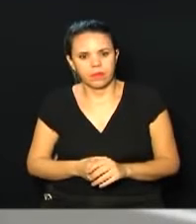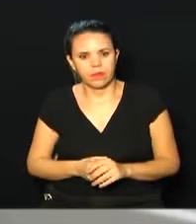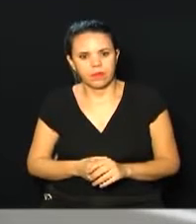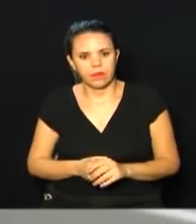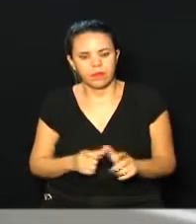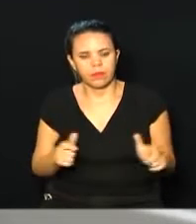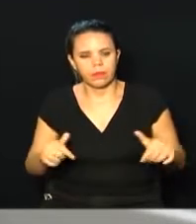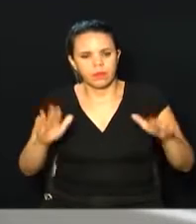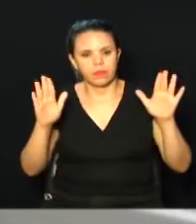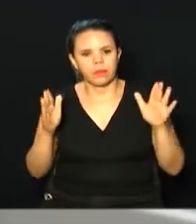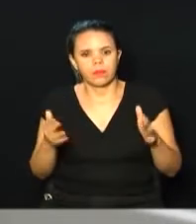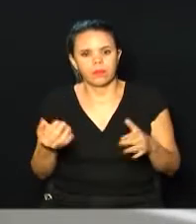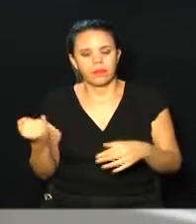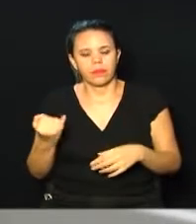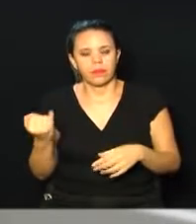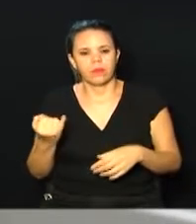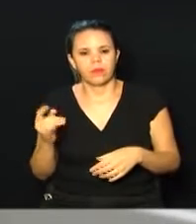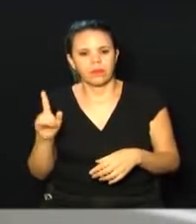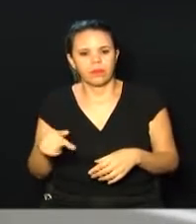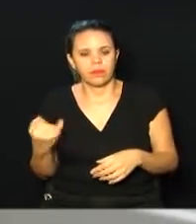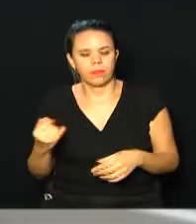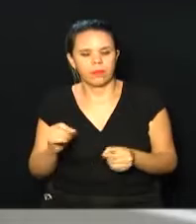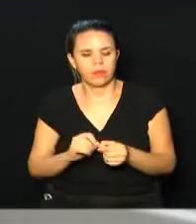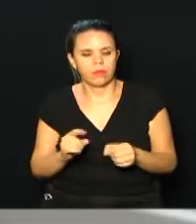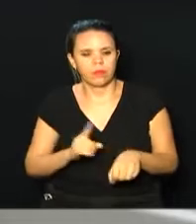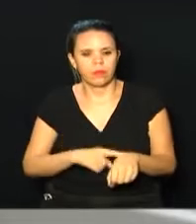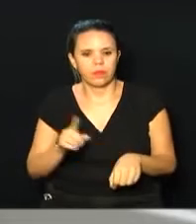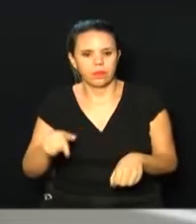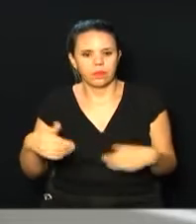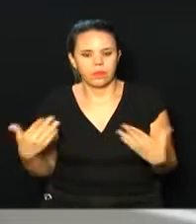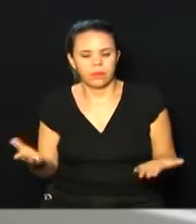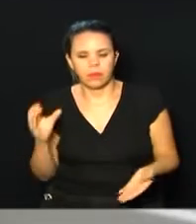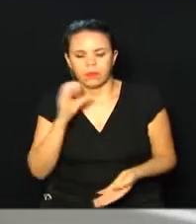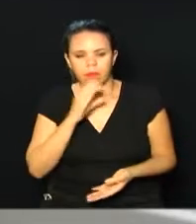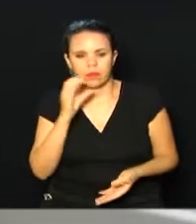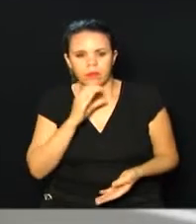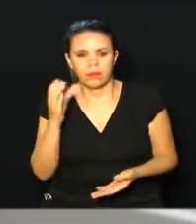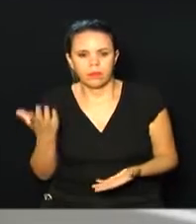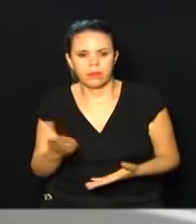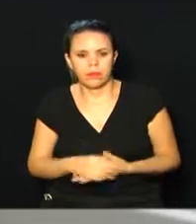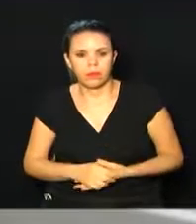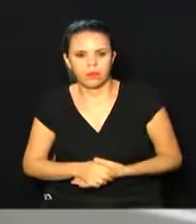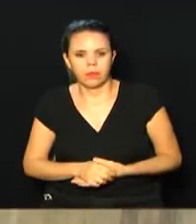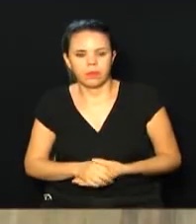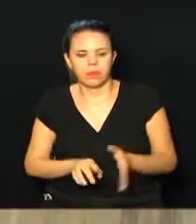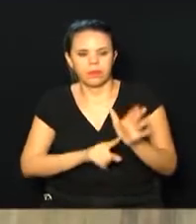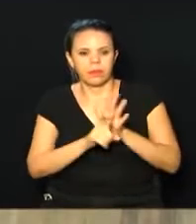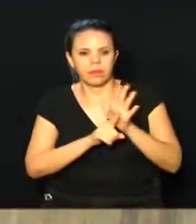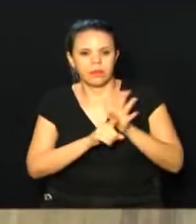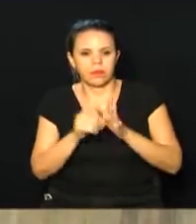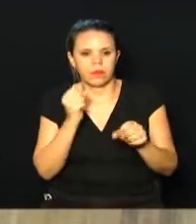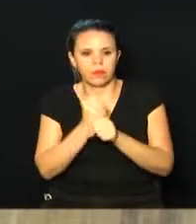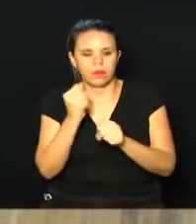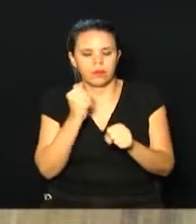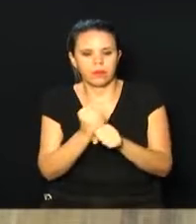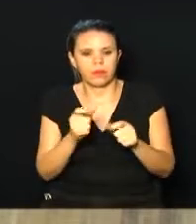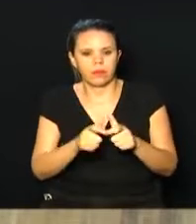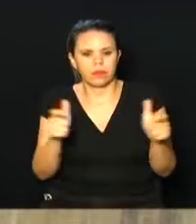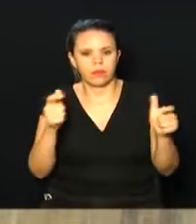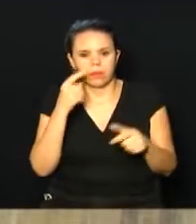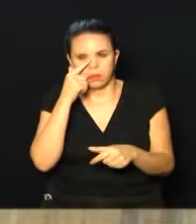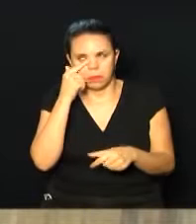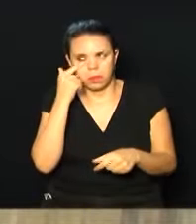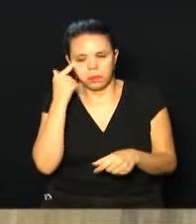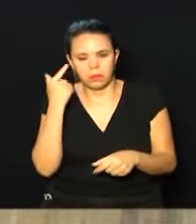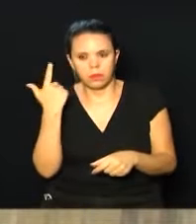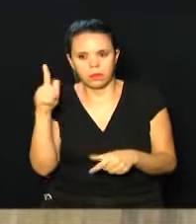mais paliativas, mas que são necessárias nesse momento, mais urgente, enquanto ao estudo de uma obra grande? E